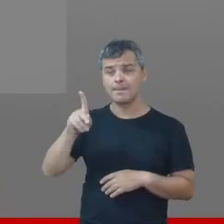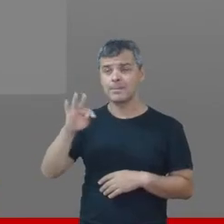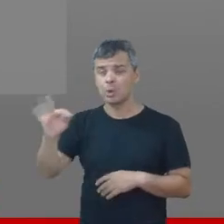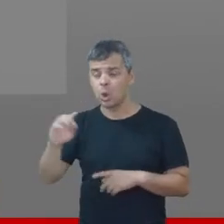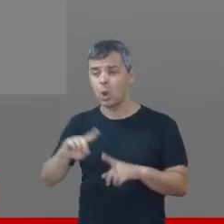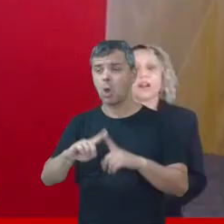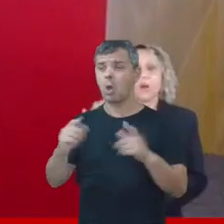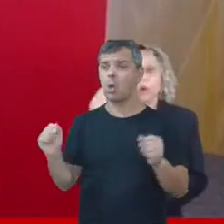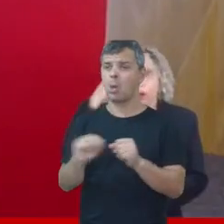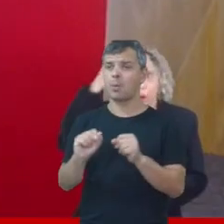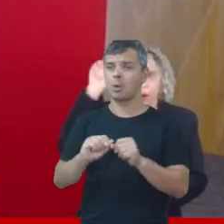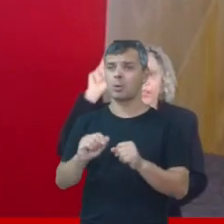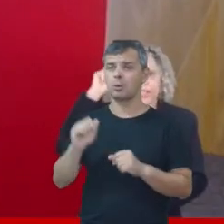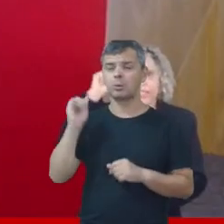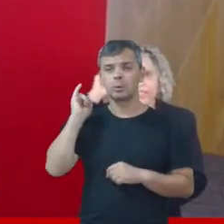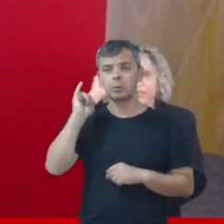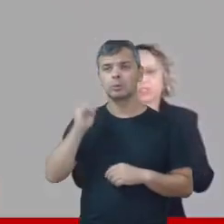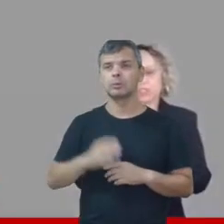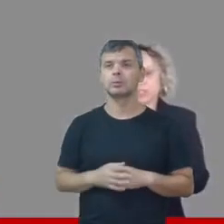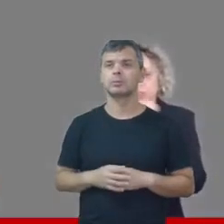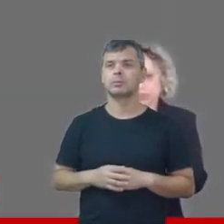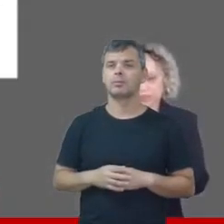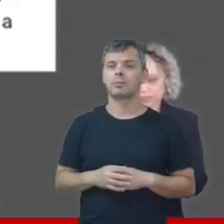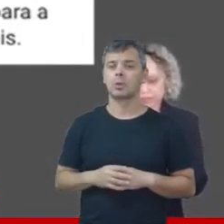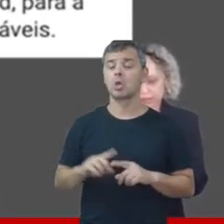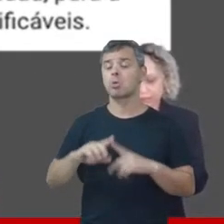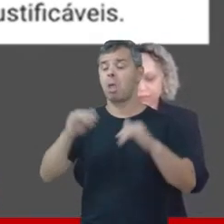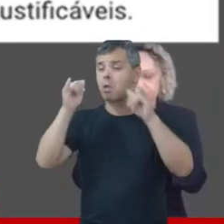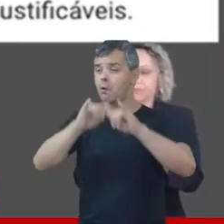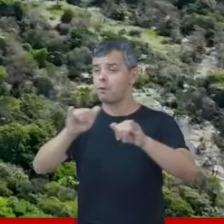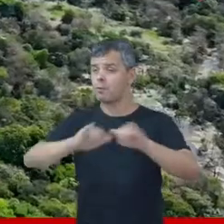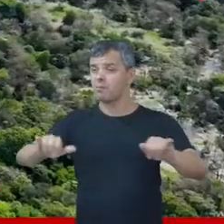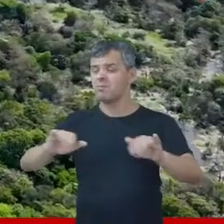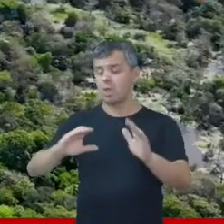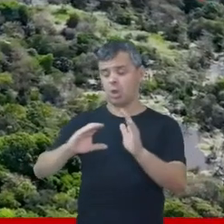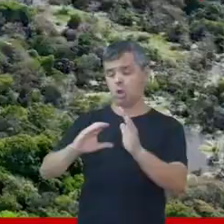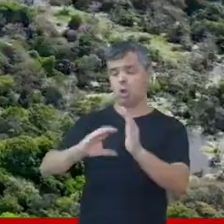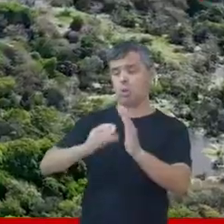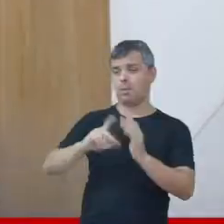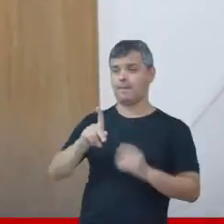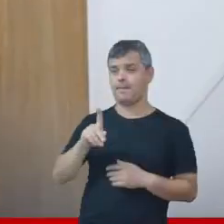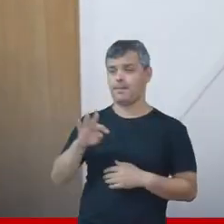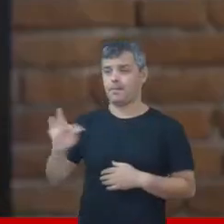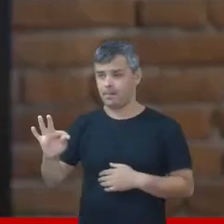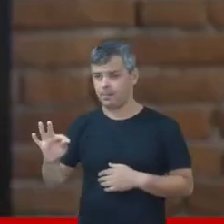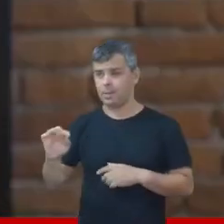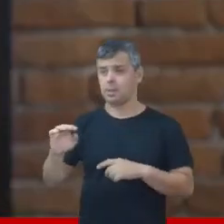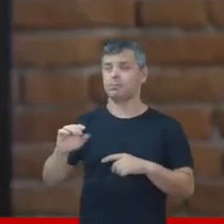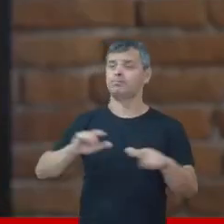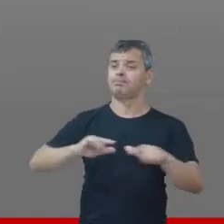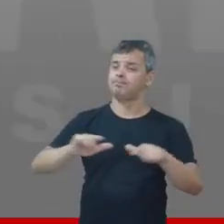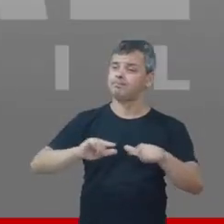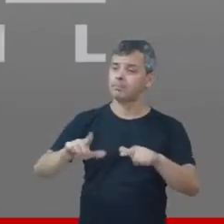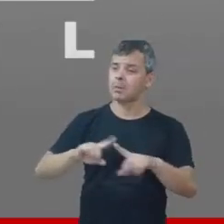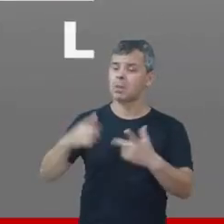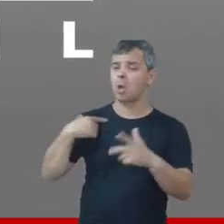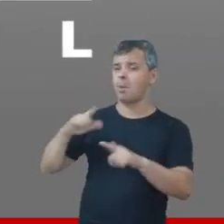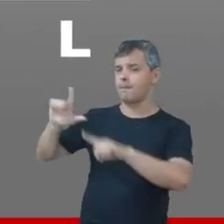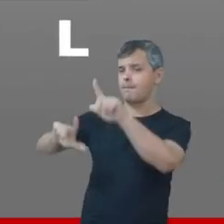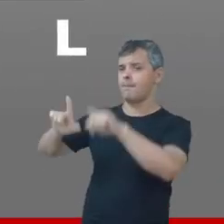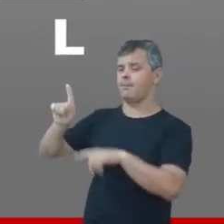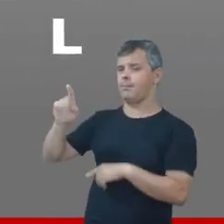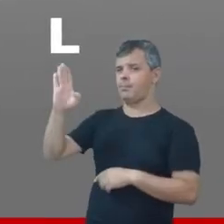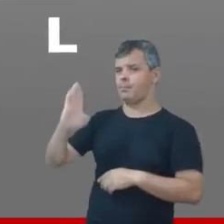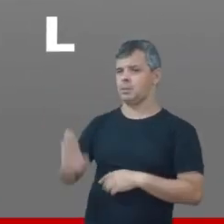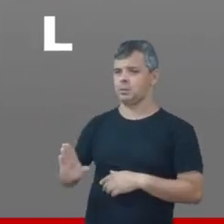nas plataformas de streaming da Rádio PT. O que é notícia no Partido dos Trabalhadores e das Trabalhadoras está no jornal